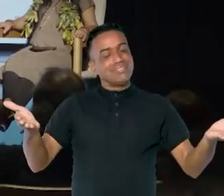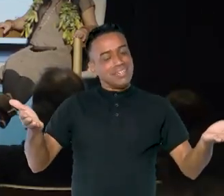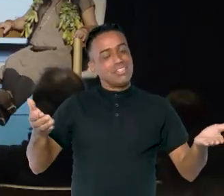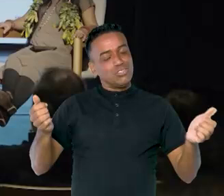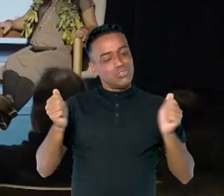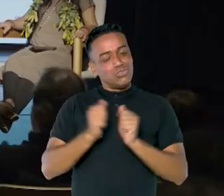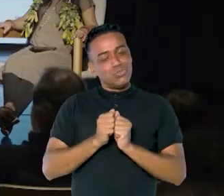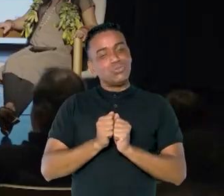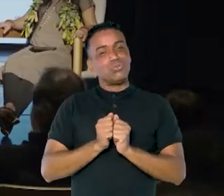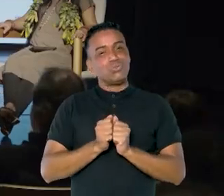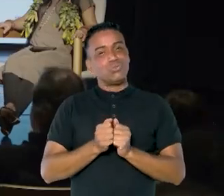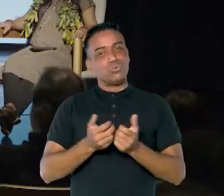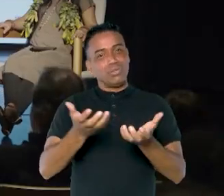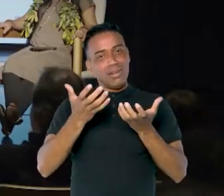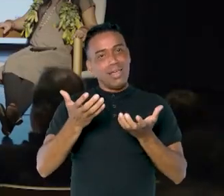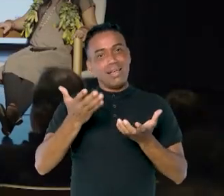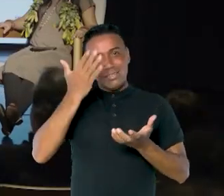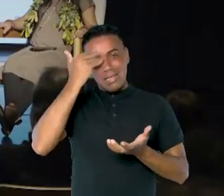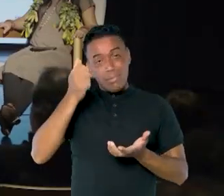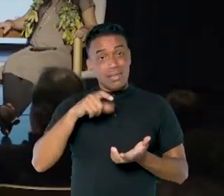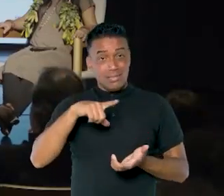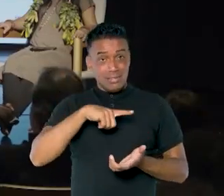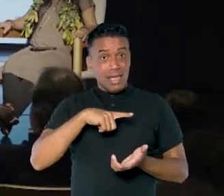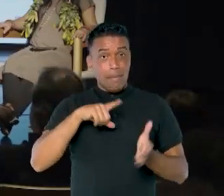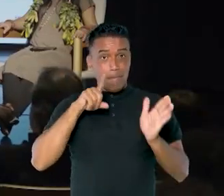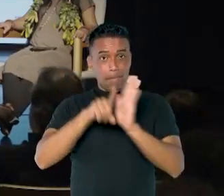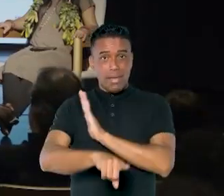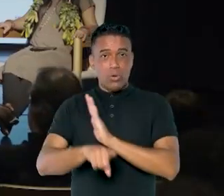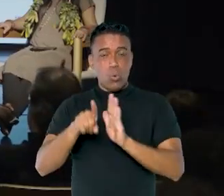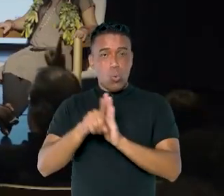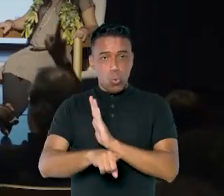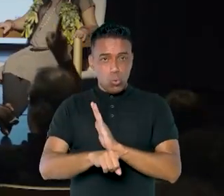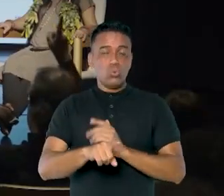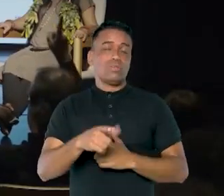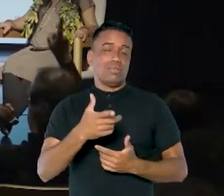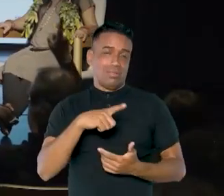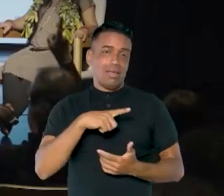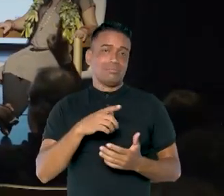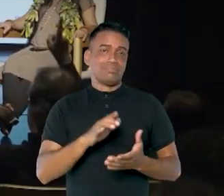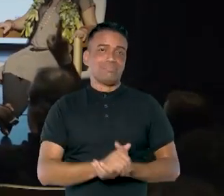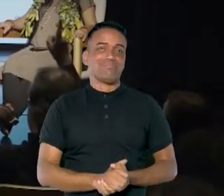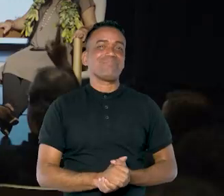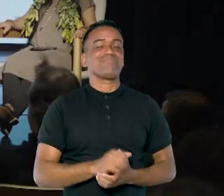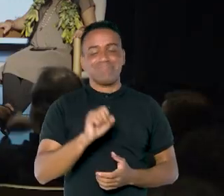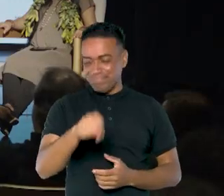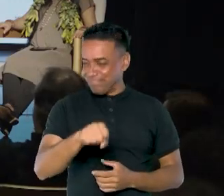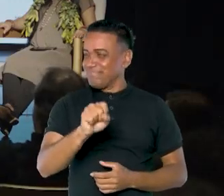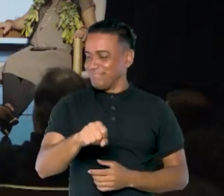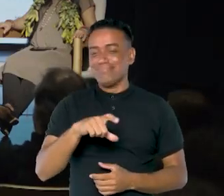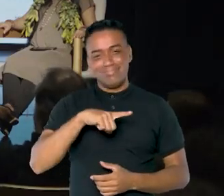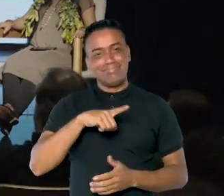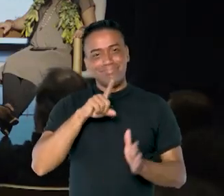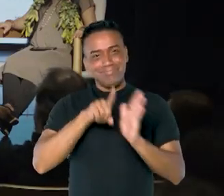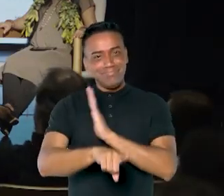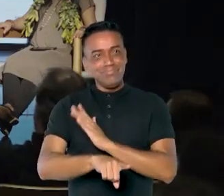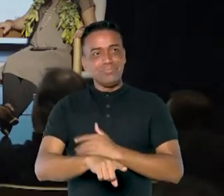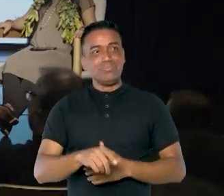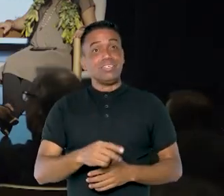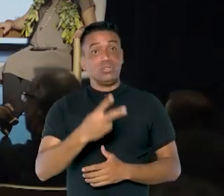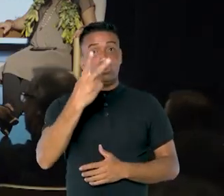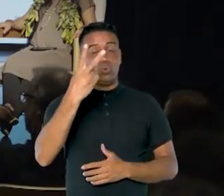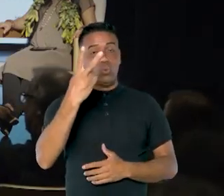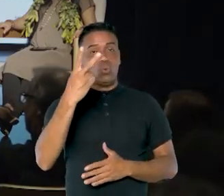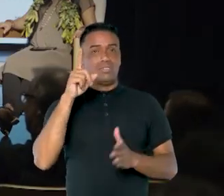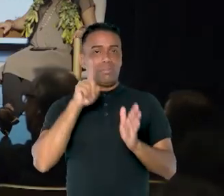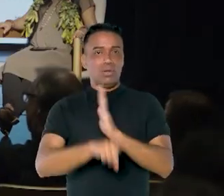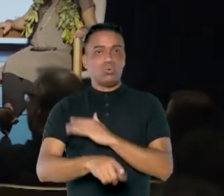gente. Gostaria de saber se já temos perguntas na fila. Temos. Temos 2 perguntas aqui